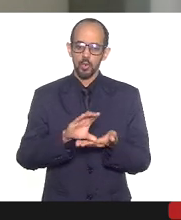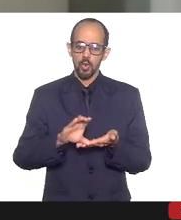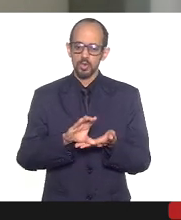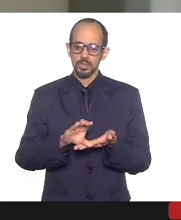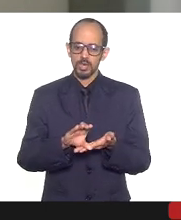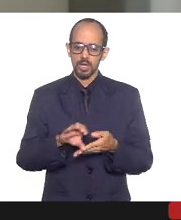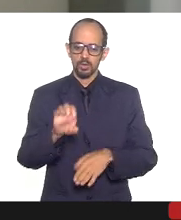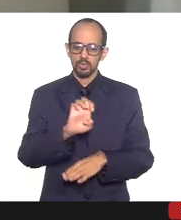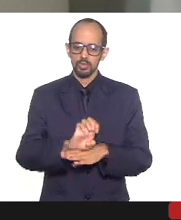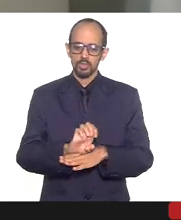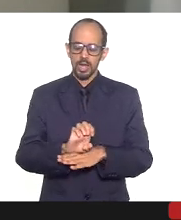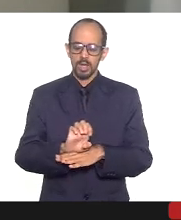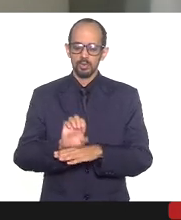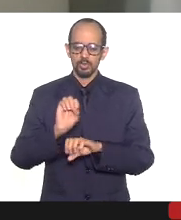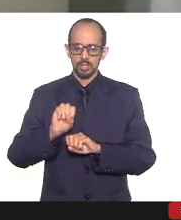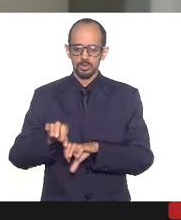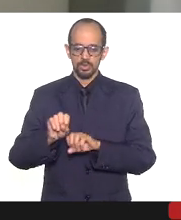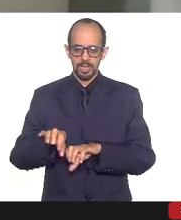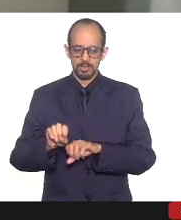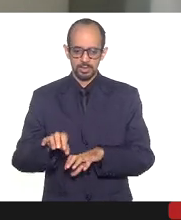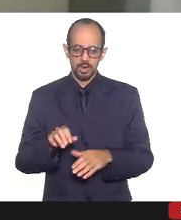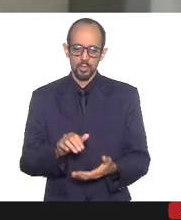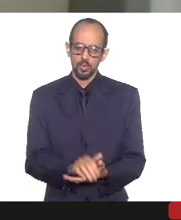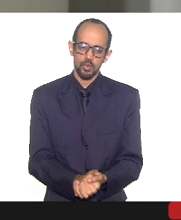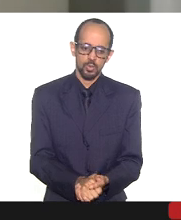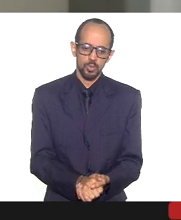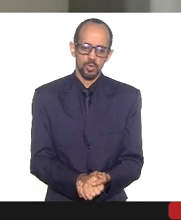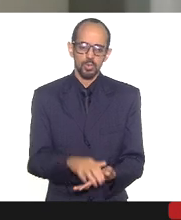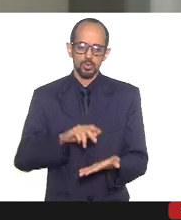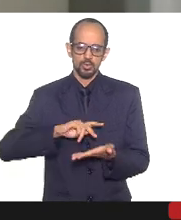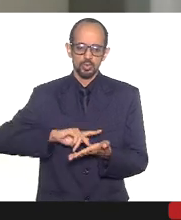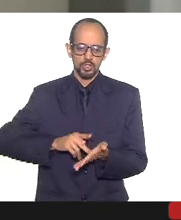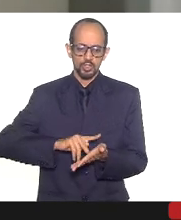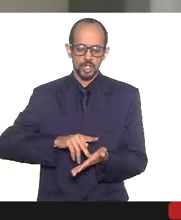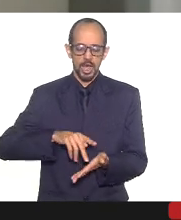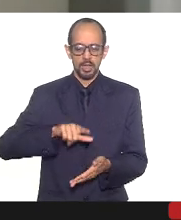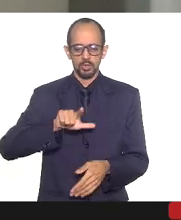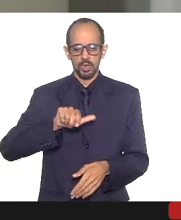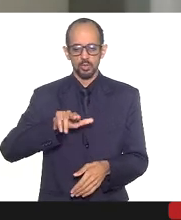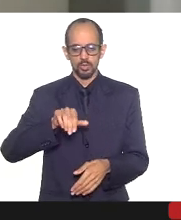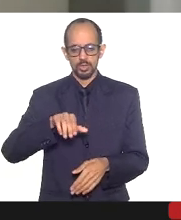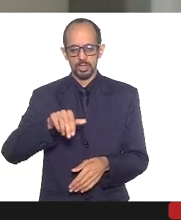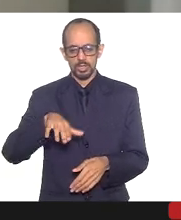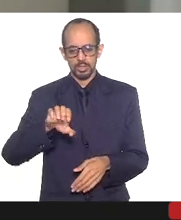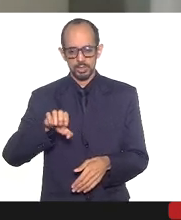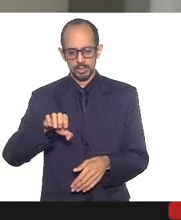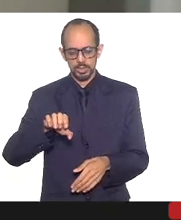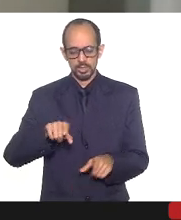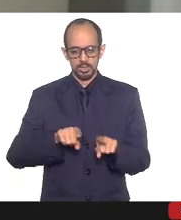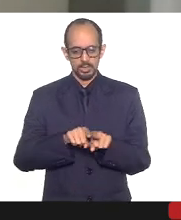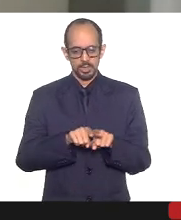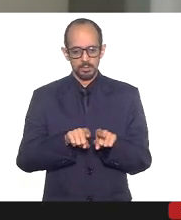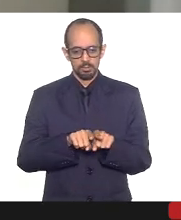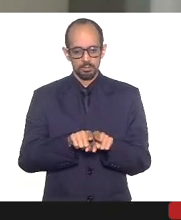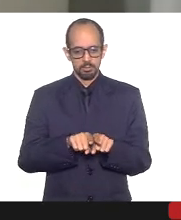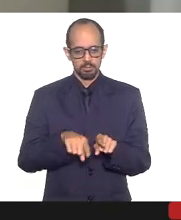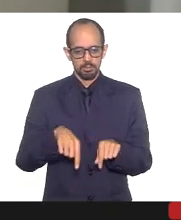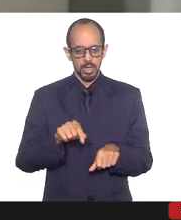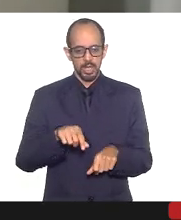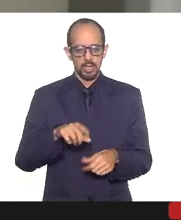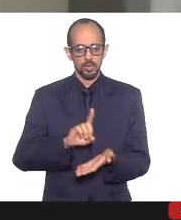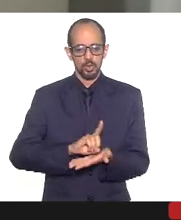aqui conosco também, e da UPE Sindicato, com a Luciane. Está conosco presente, presidente, o doutor